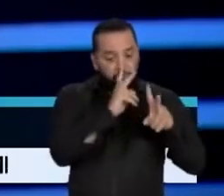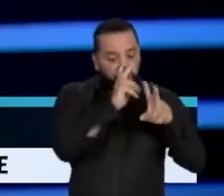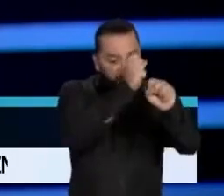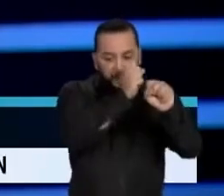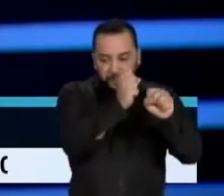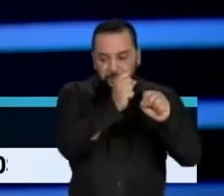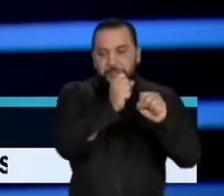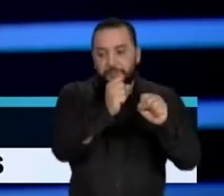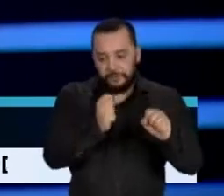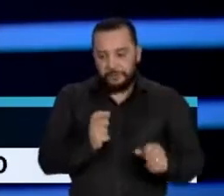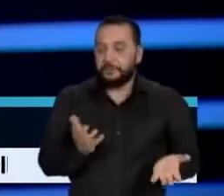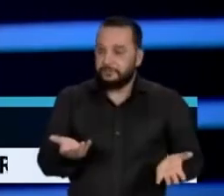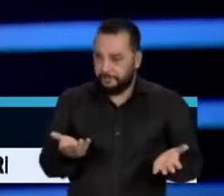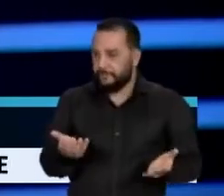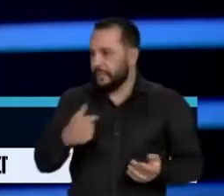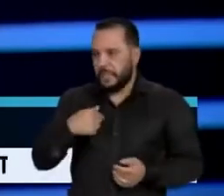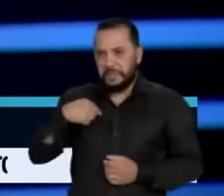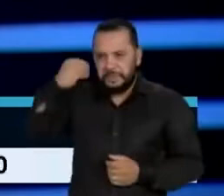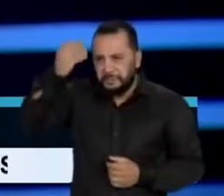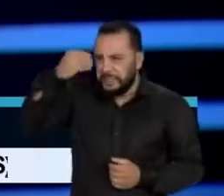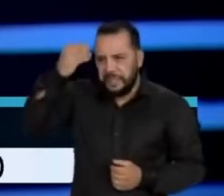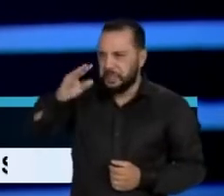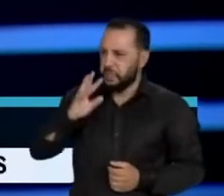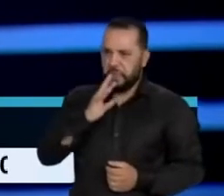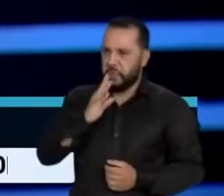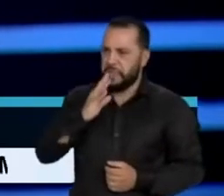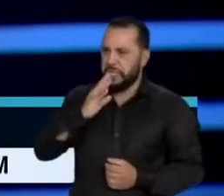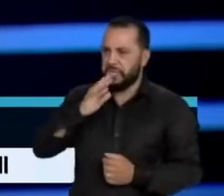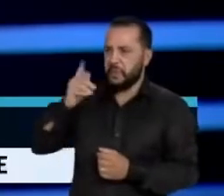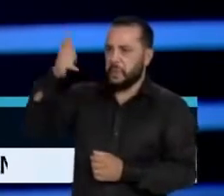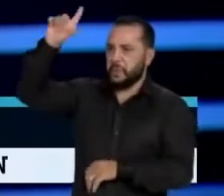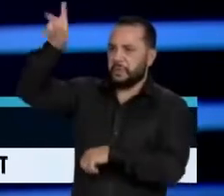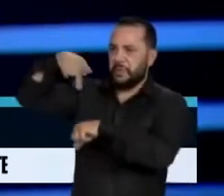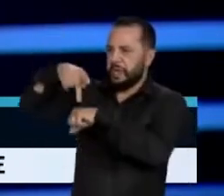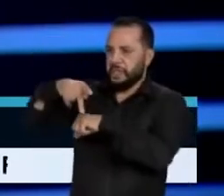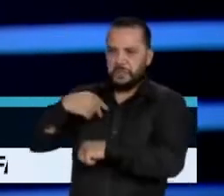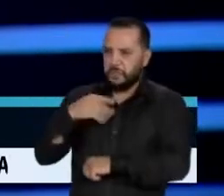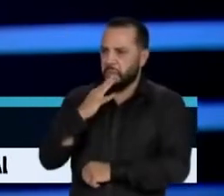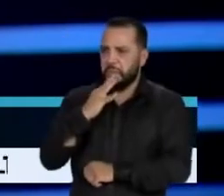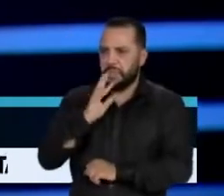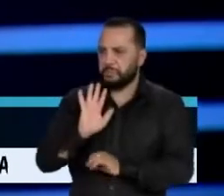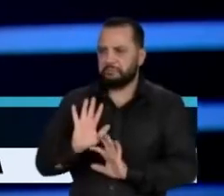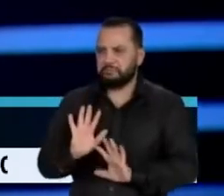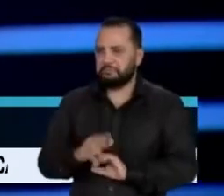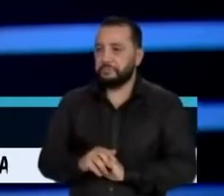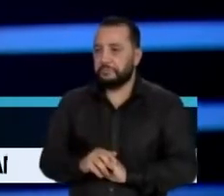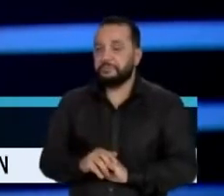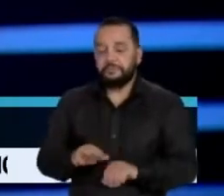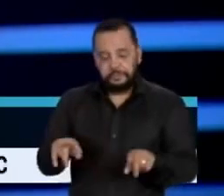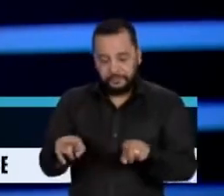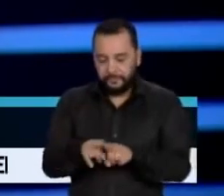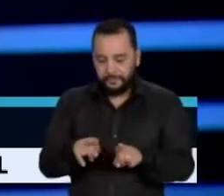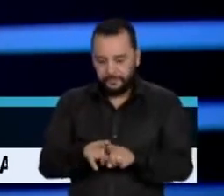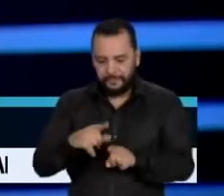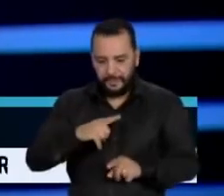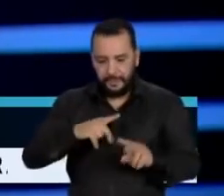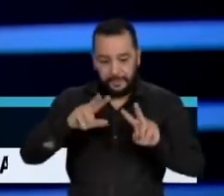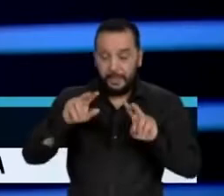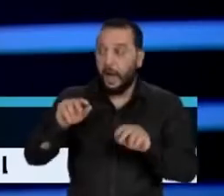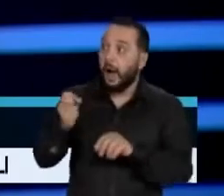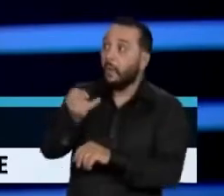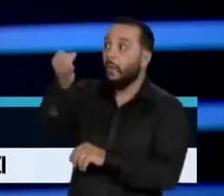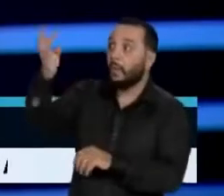experiência conhecida existem é questões de candidaturas avulsas em alguns